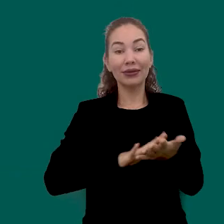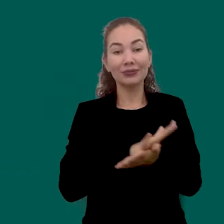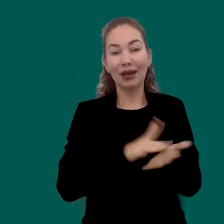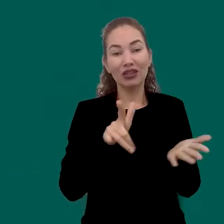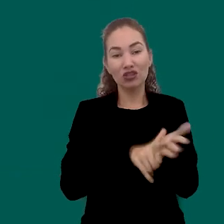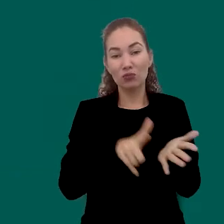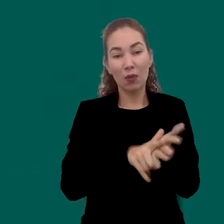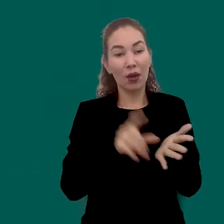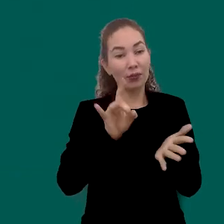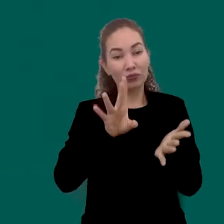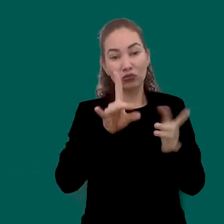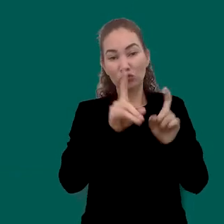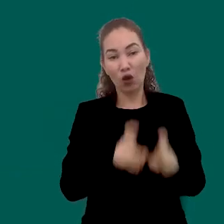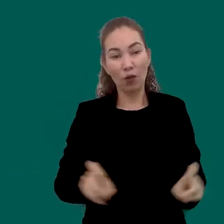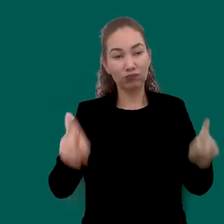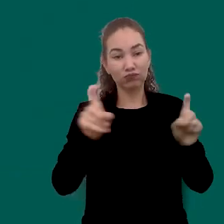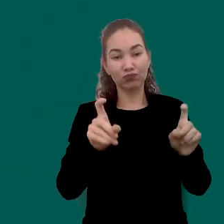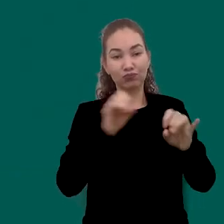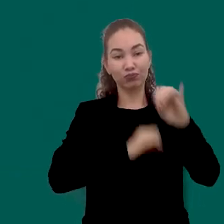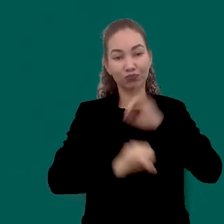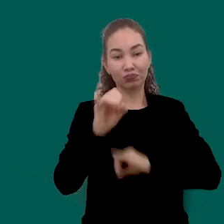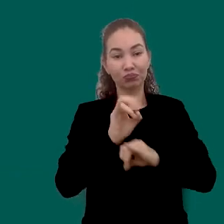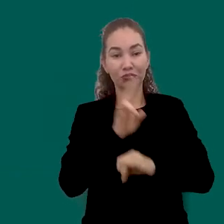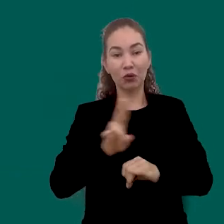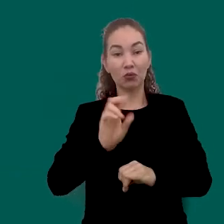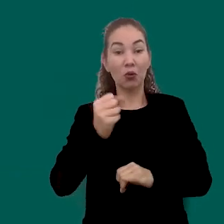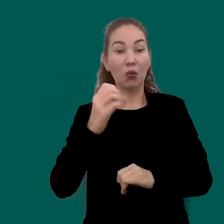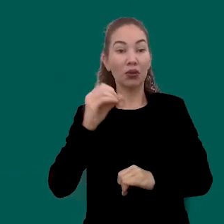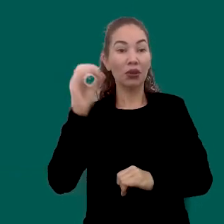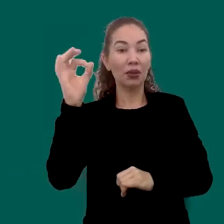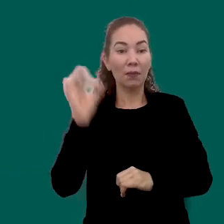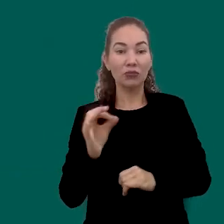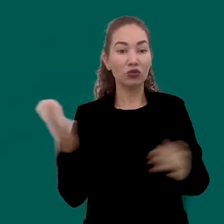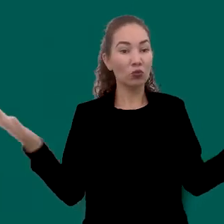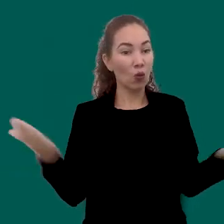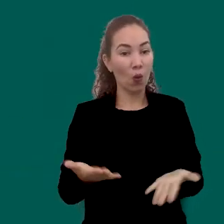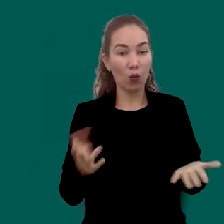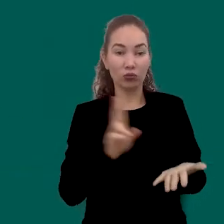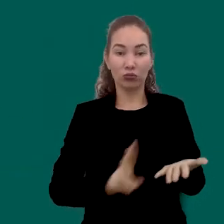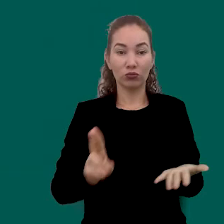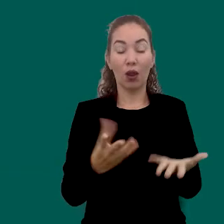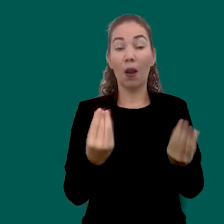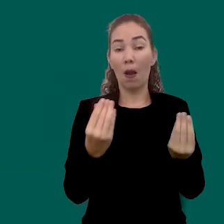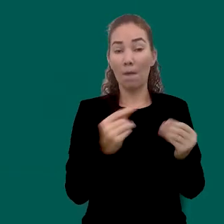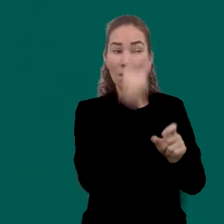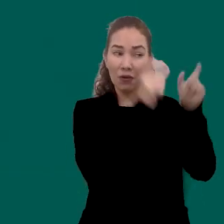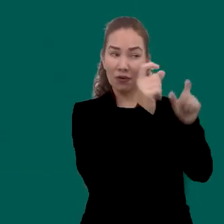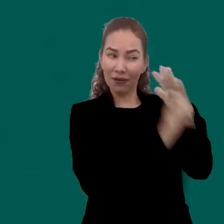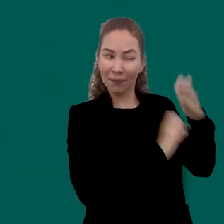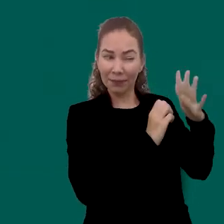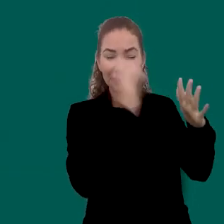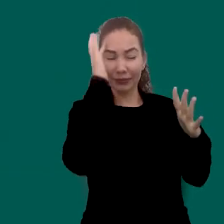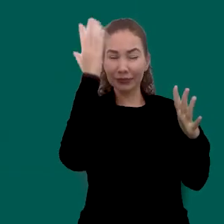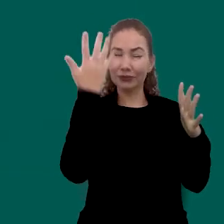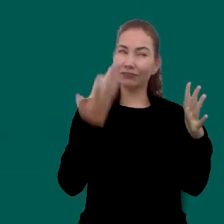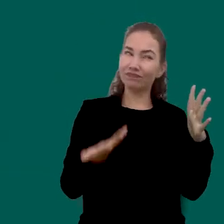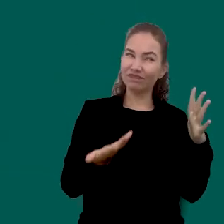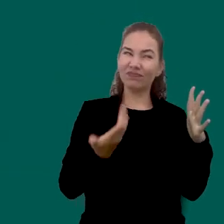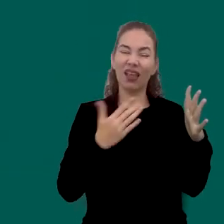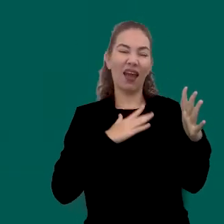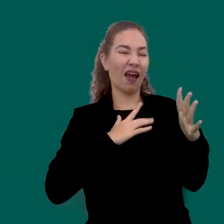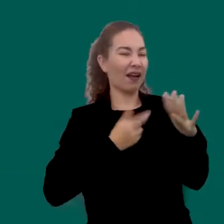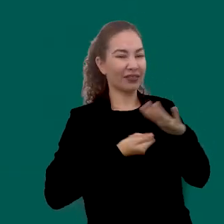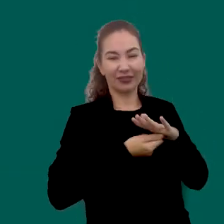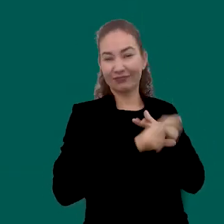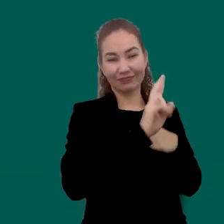só digital. Hoje, 80% do valor é digital. E muitos empresários têm aquela questão de... Eu não vou